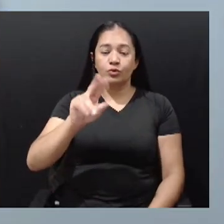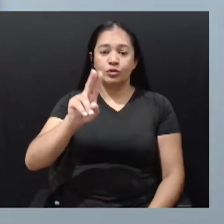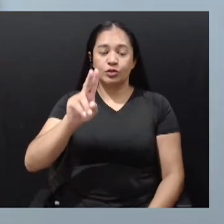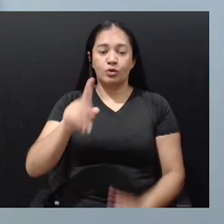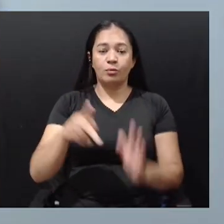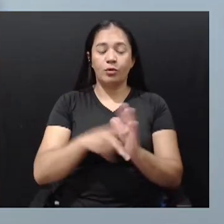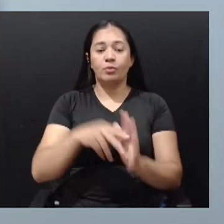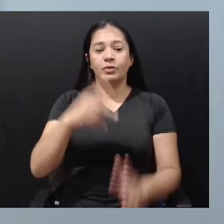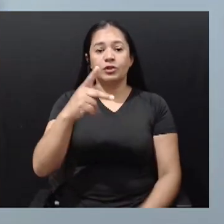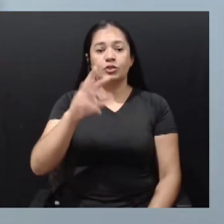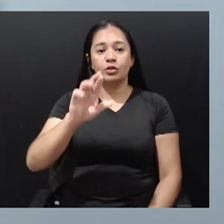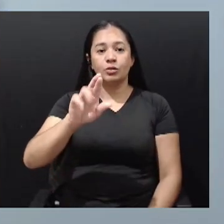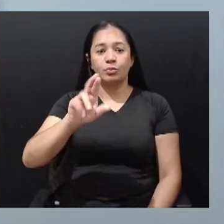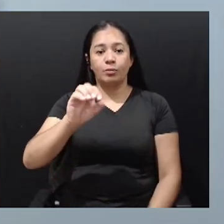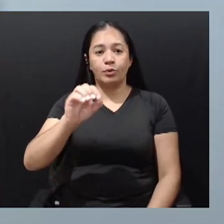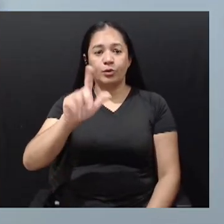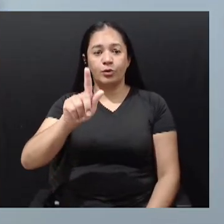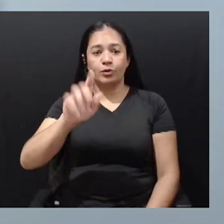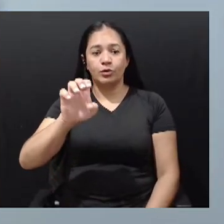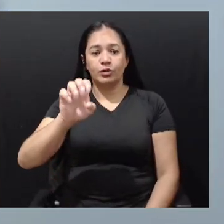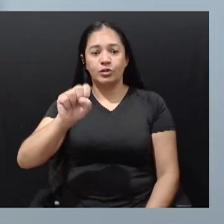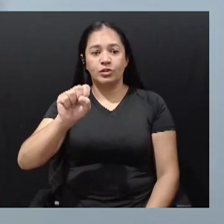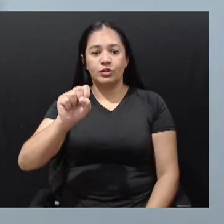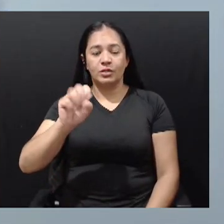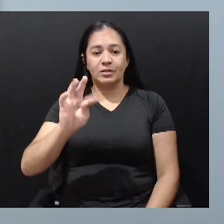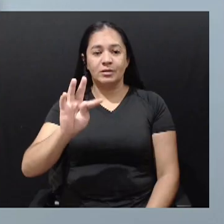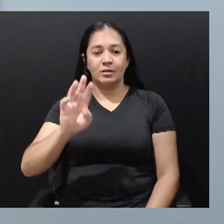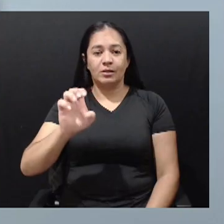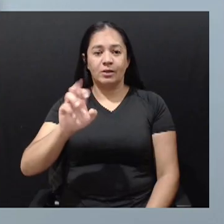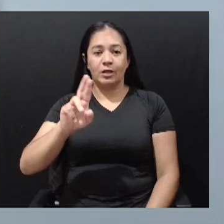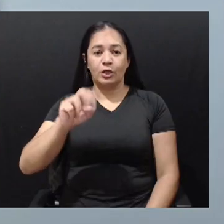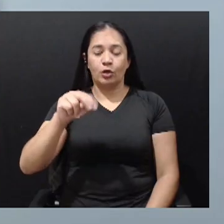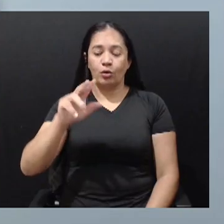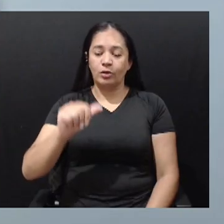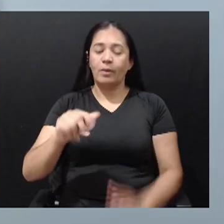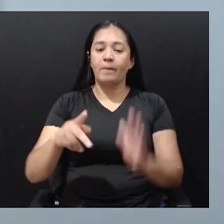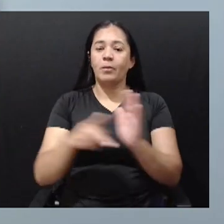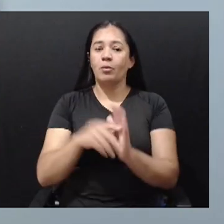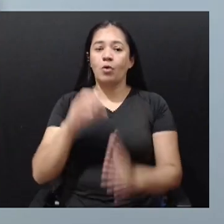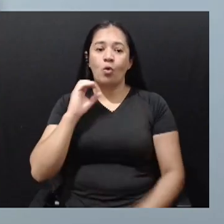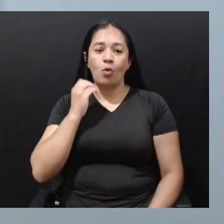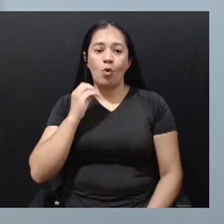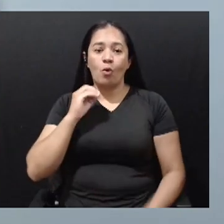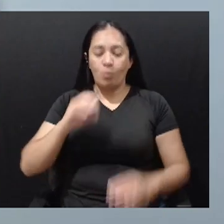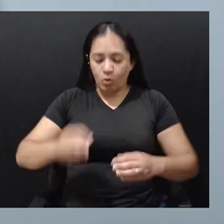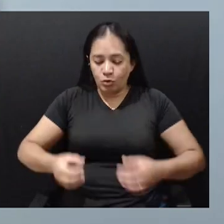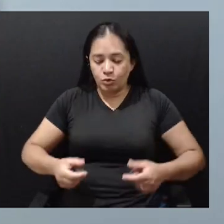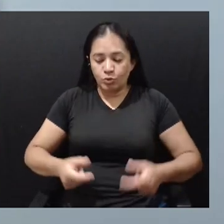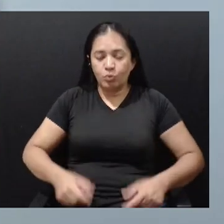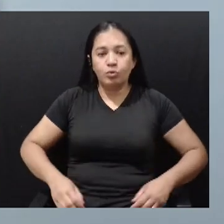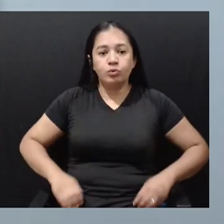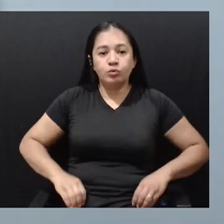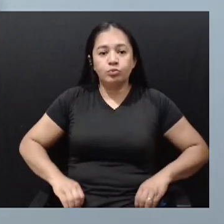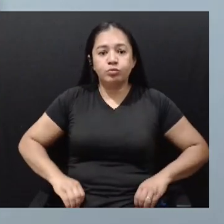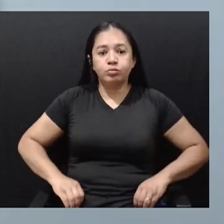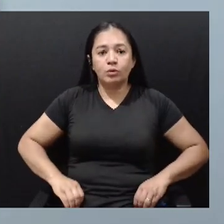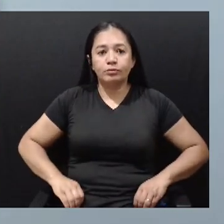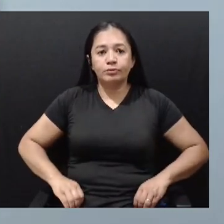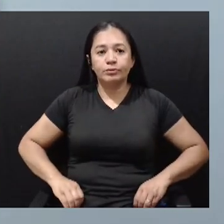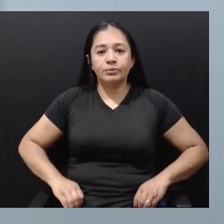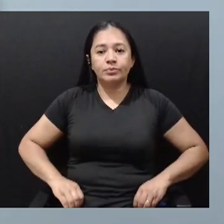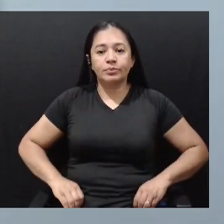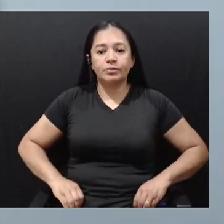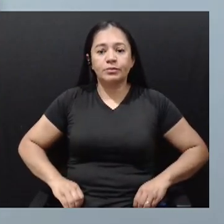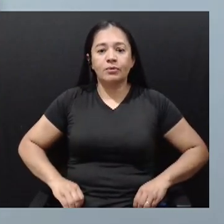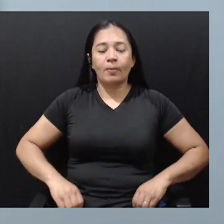um hormônio produzido pelo ovário, que é fundamental. No caso do DIU de progesterona,